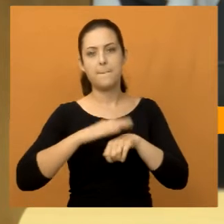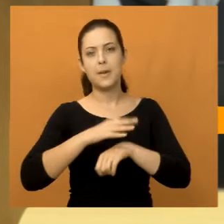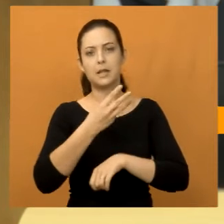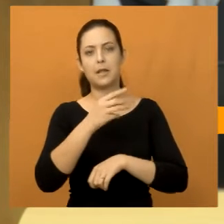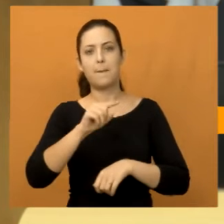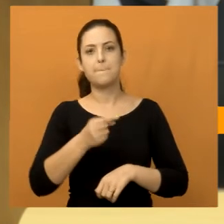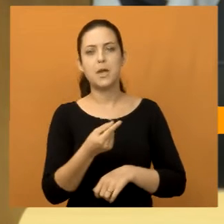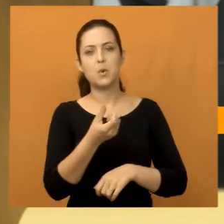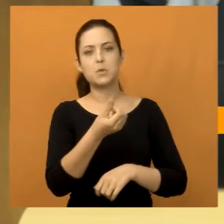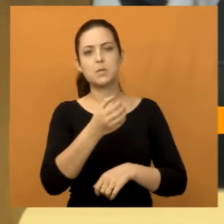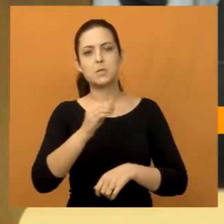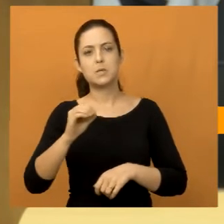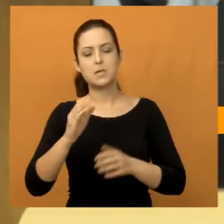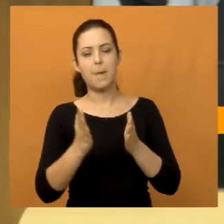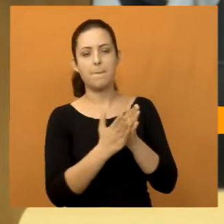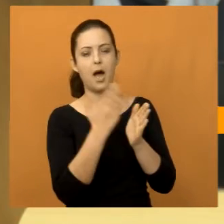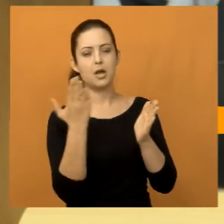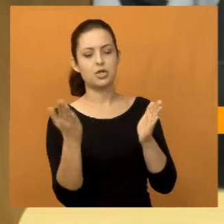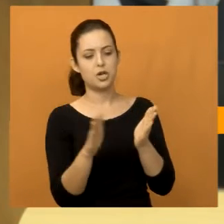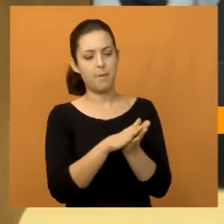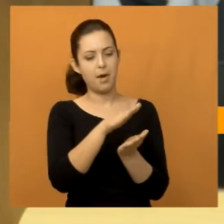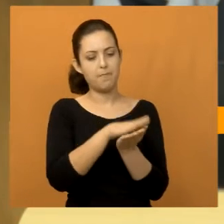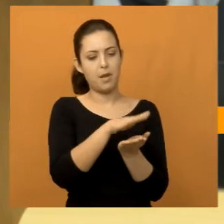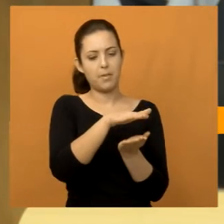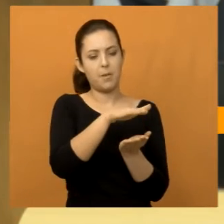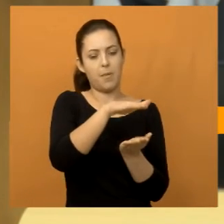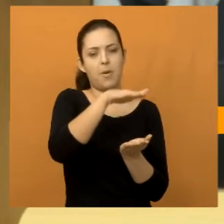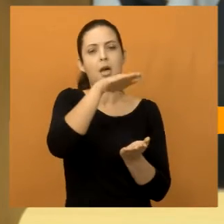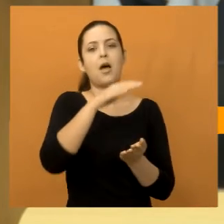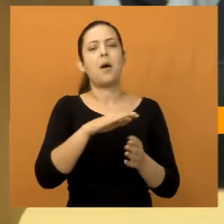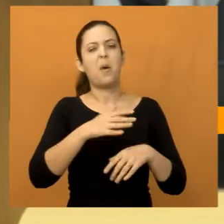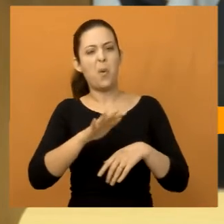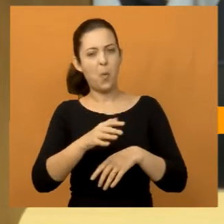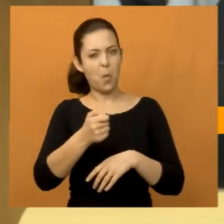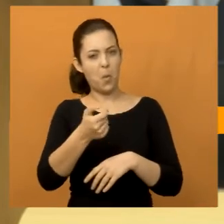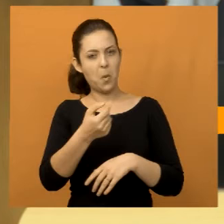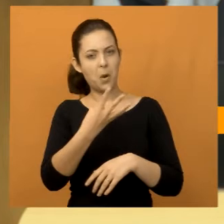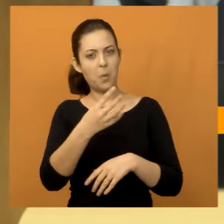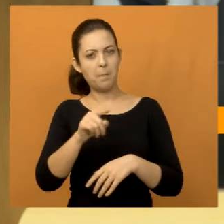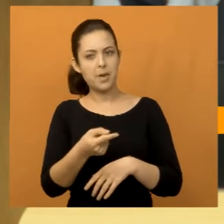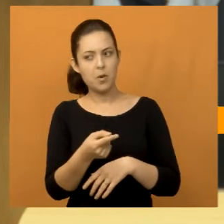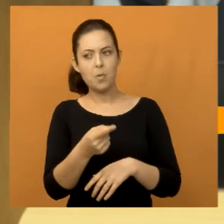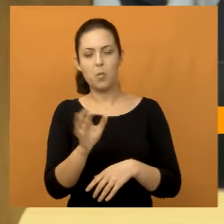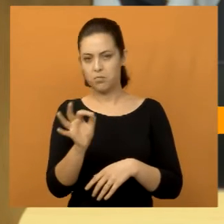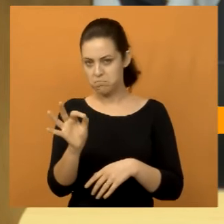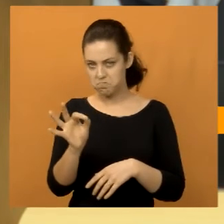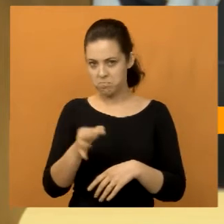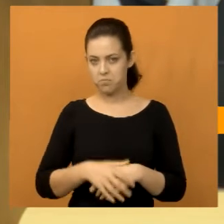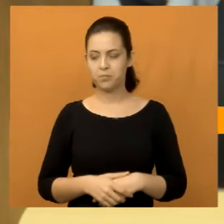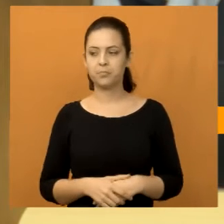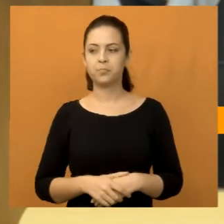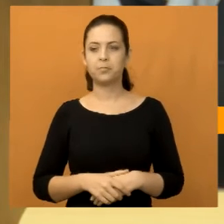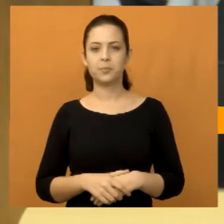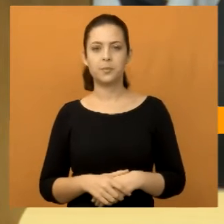de 3.600 páginas, aproximando perto de 4.000, né, Cleider?